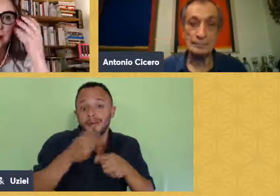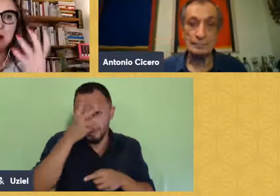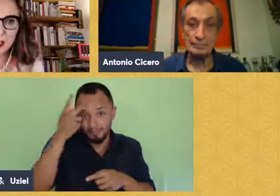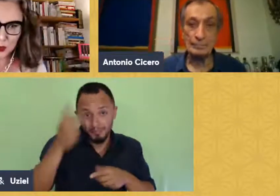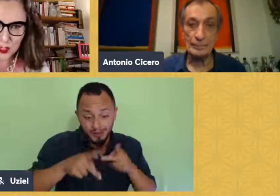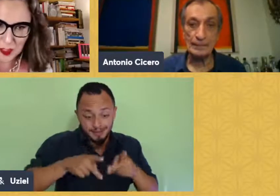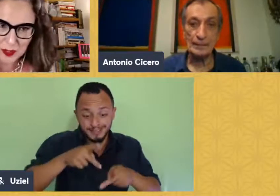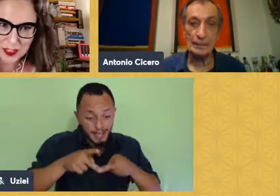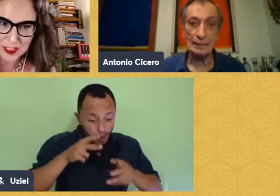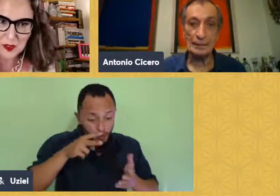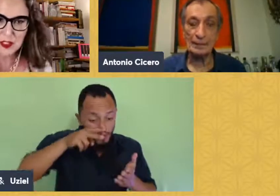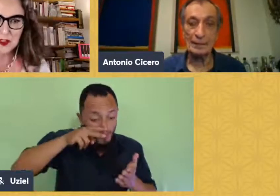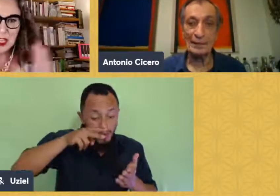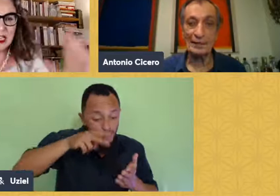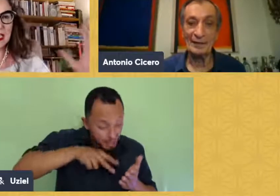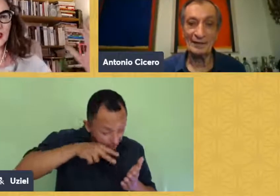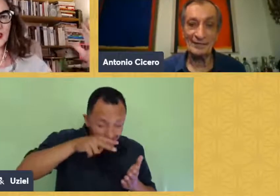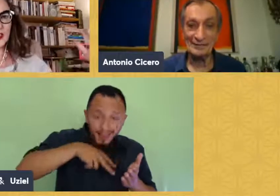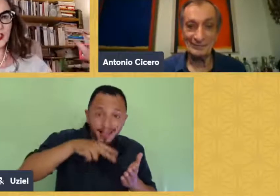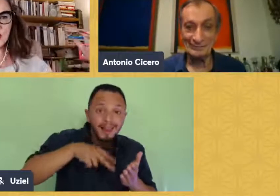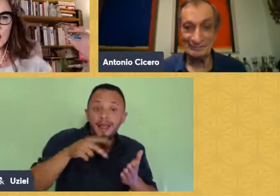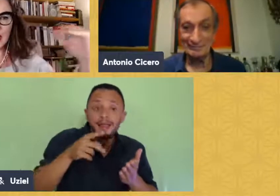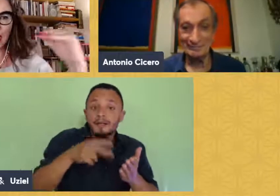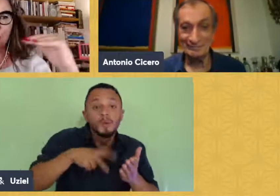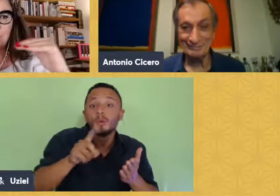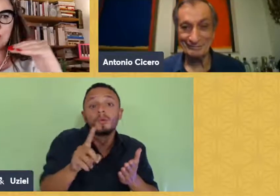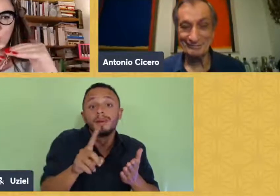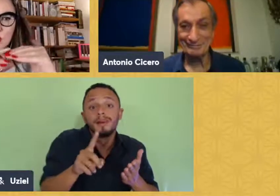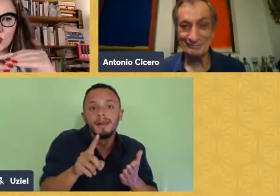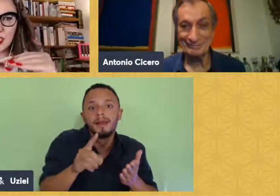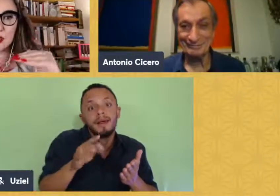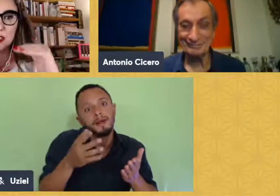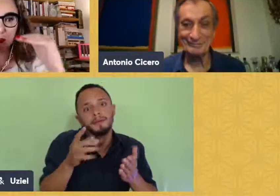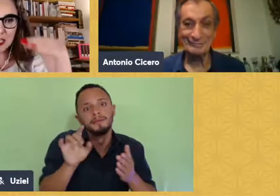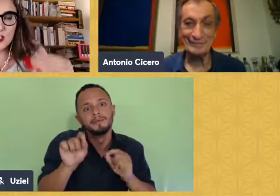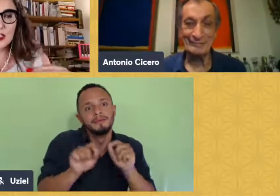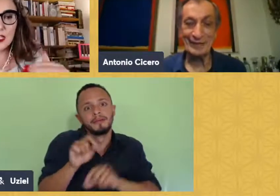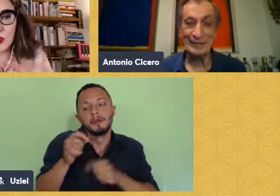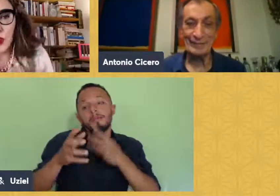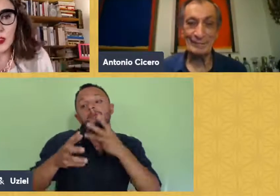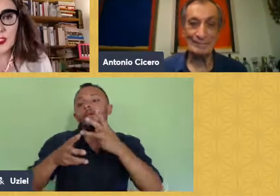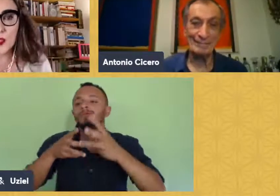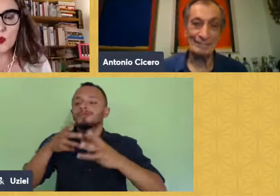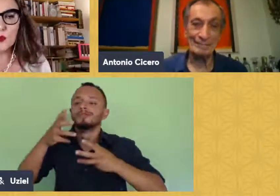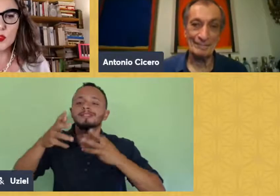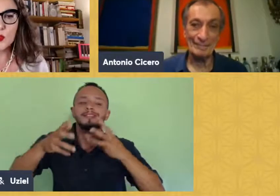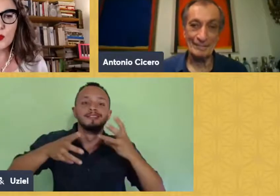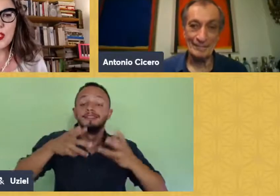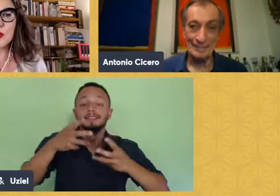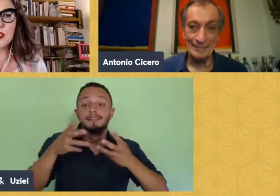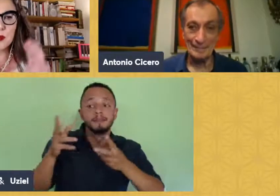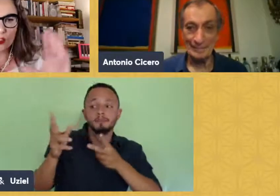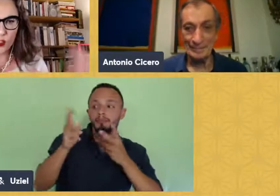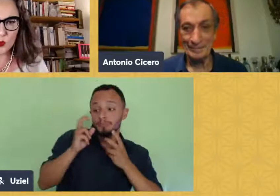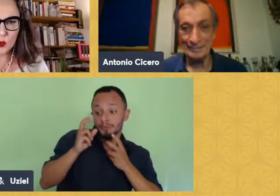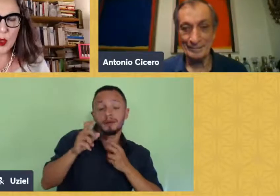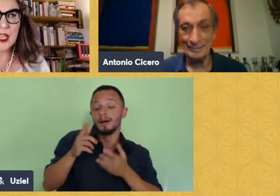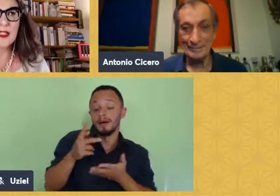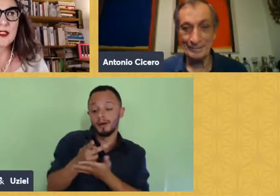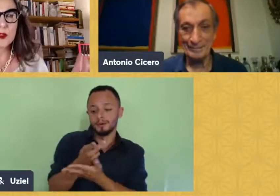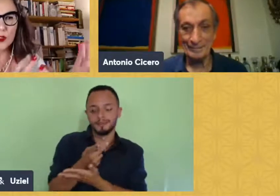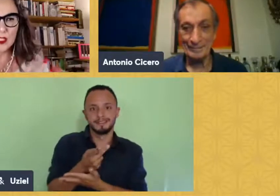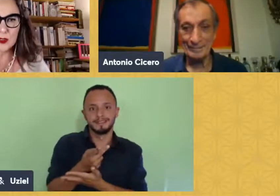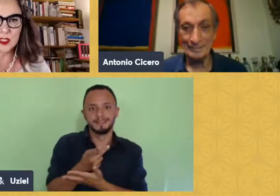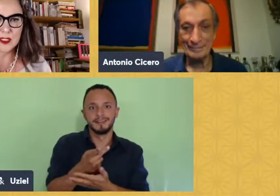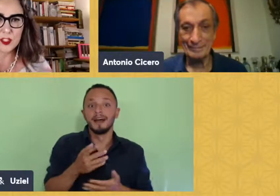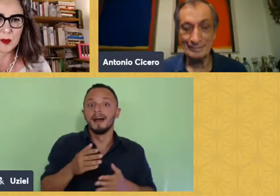esse papel, digamos assim, talvez de criar uma ponte, né? Talvez a partir aconteceu muito comigo, assim, a partir de alguns